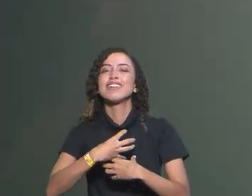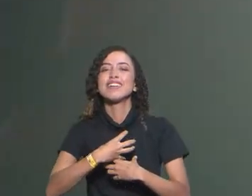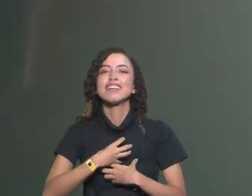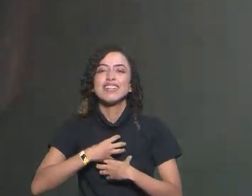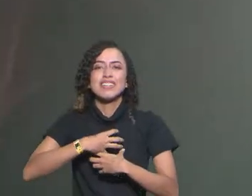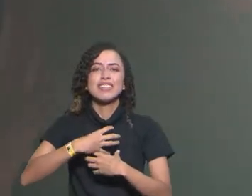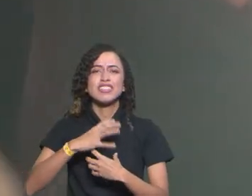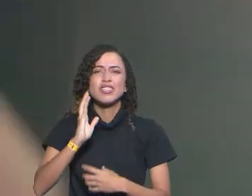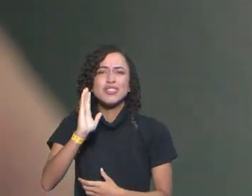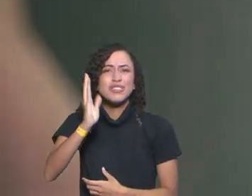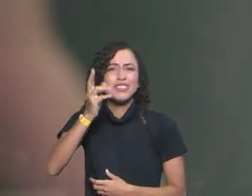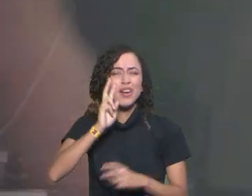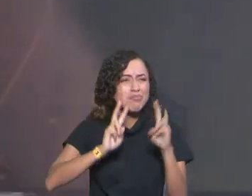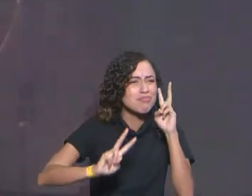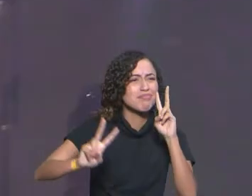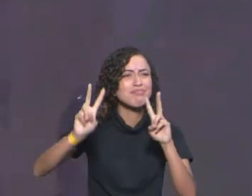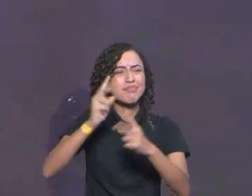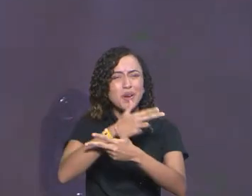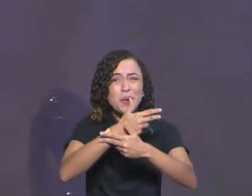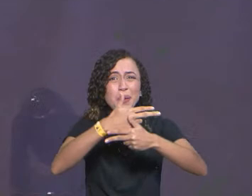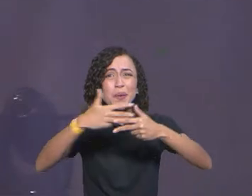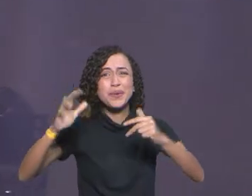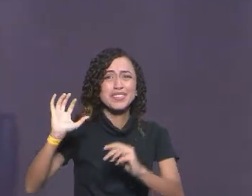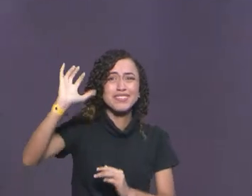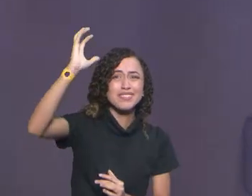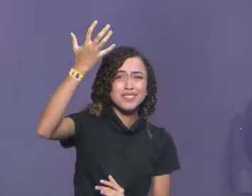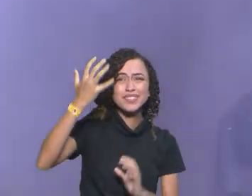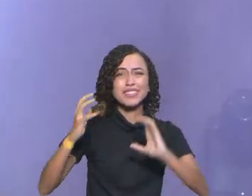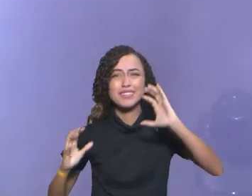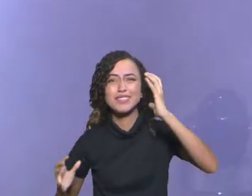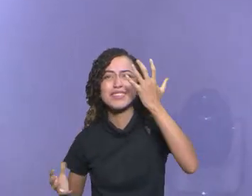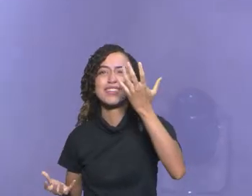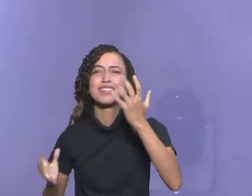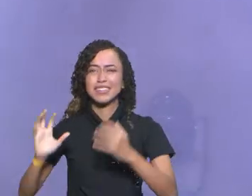já vi já vi fogo